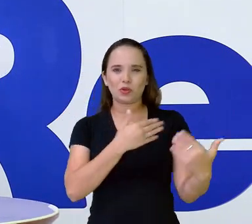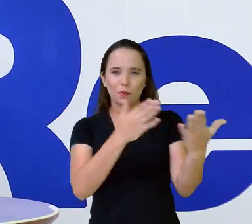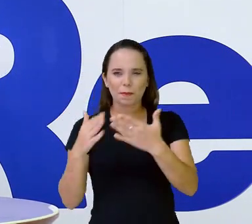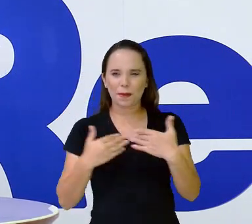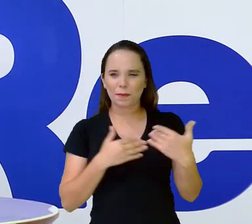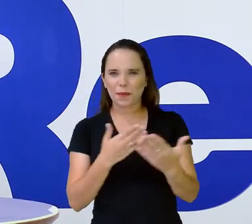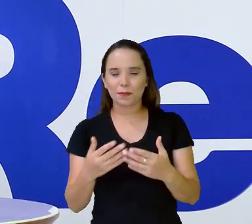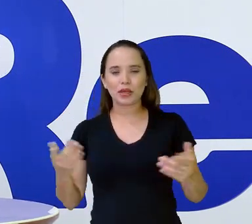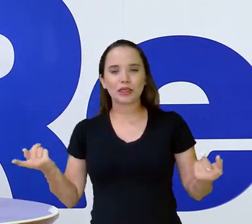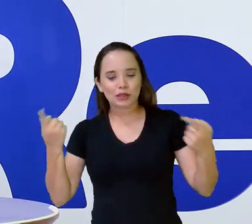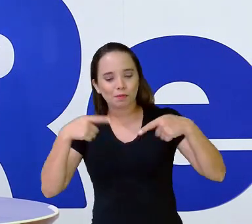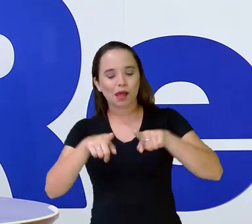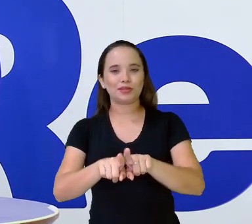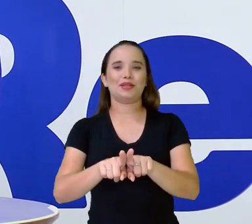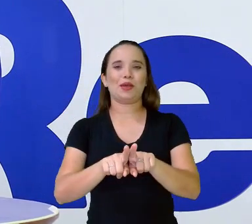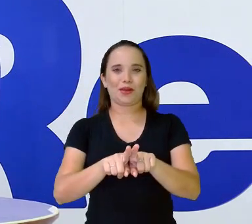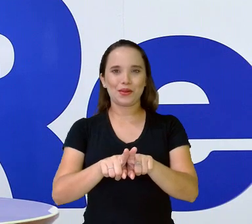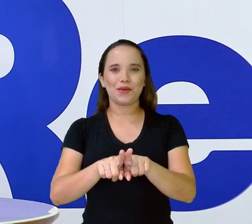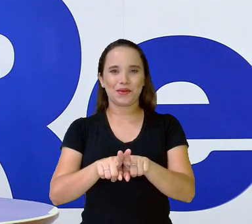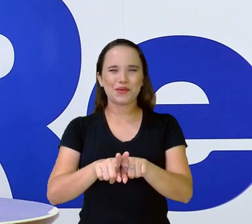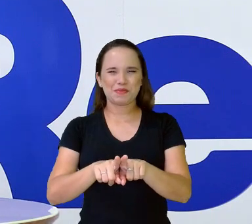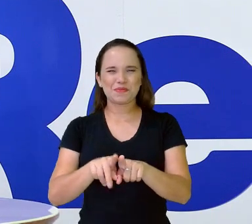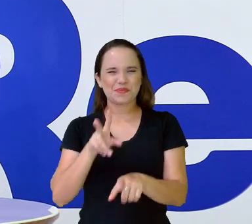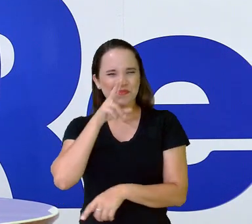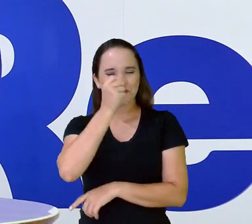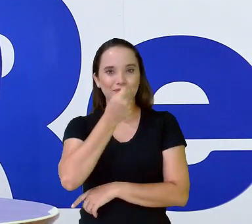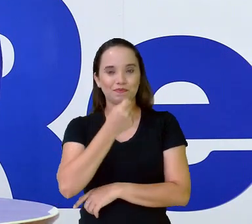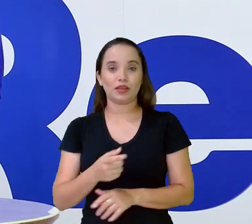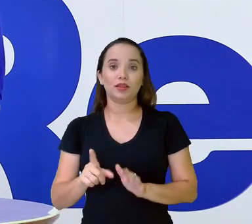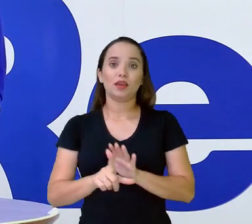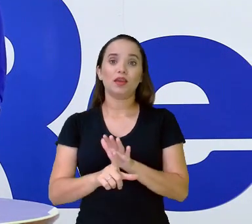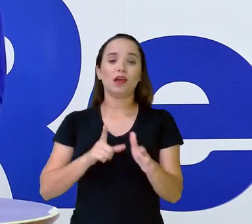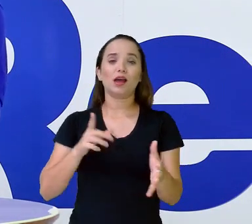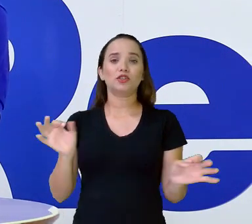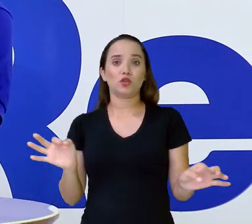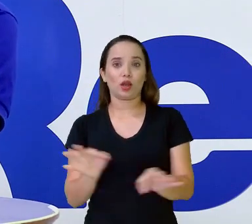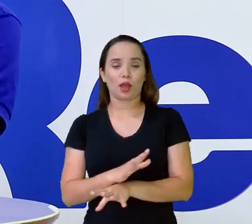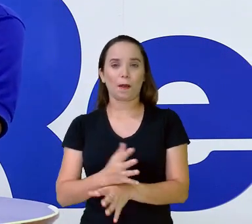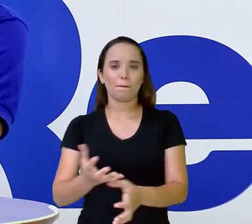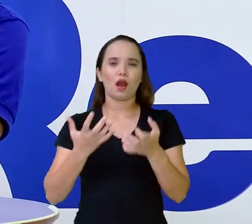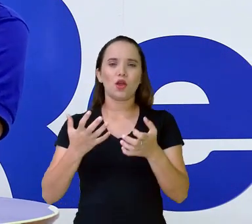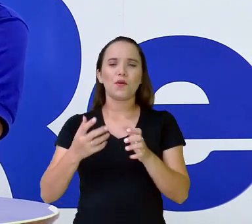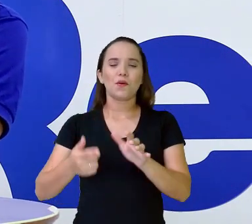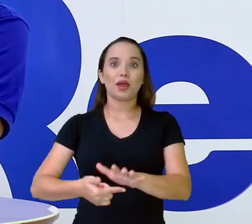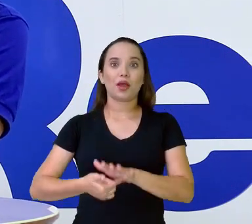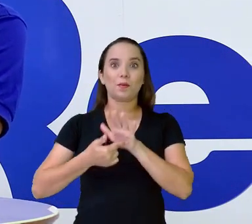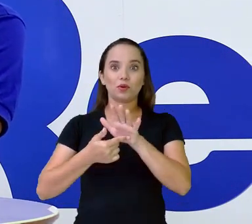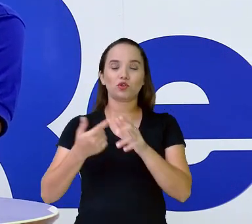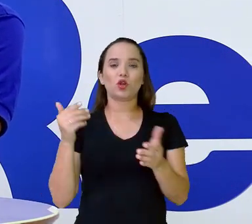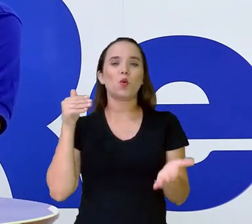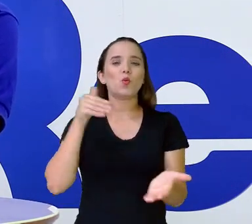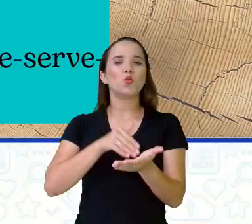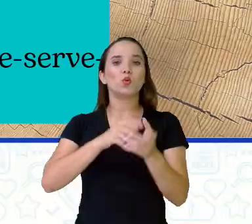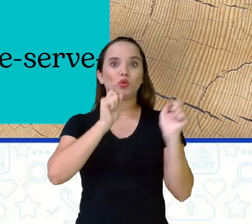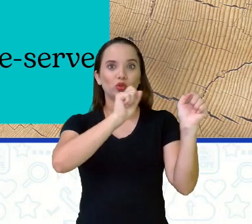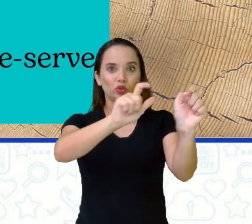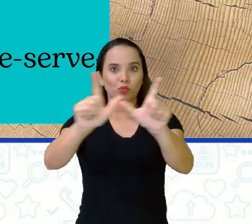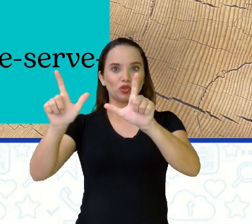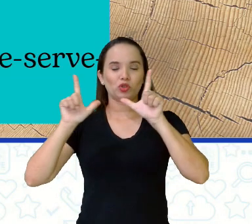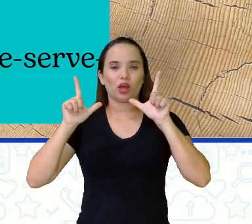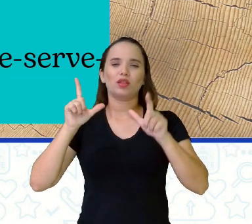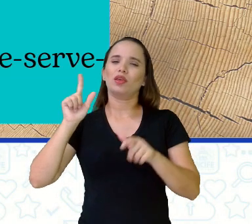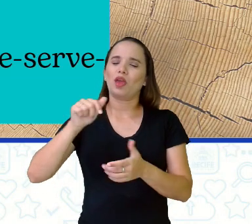bate-bola, essa parceria aí, firme e forte. Antes de terminar, eu queria só aqui mostrar para o último slide aqui, que é uma tarefinha